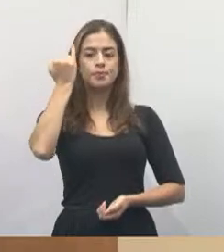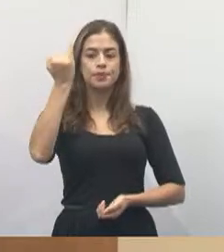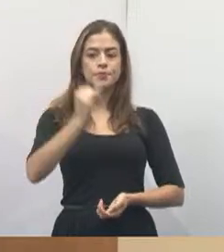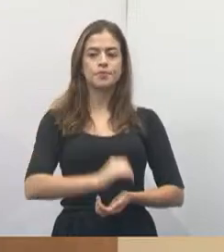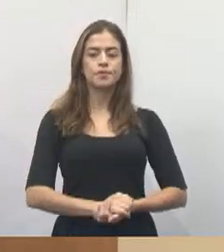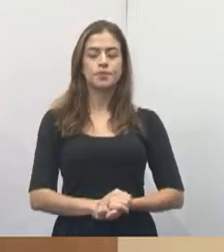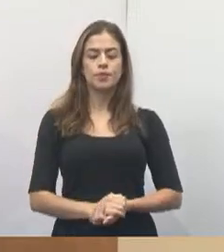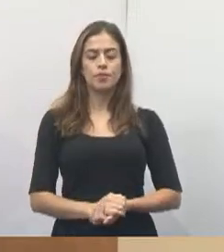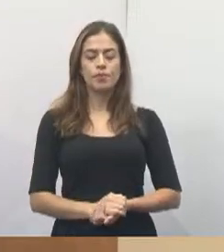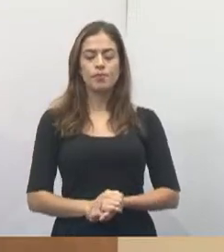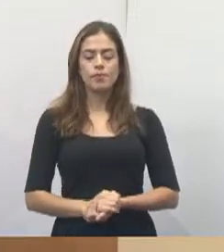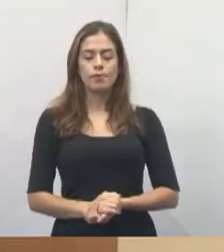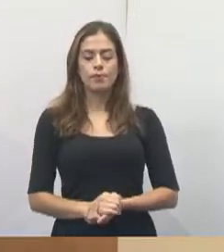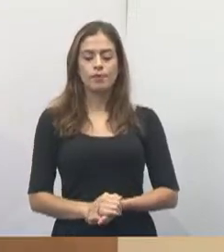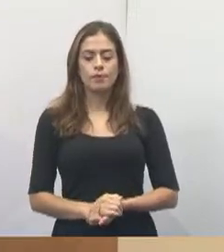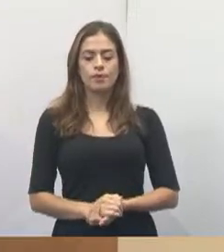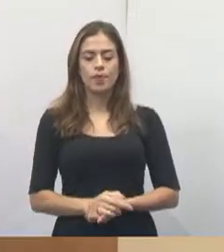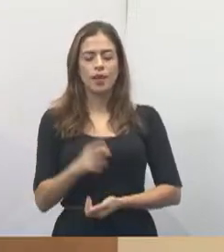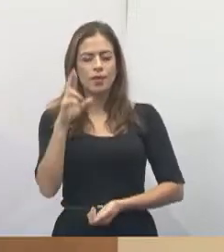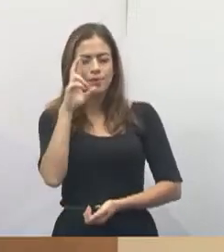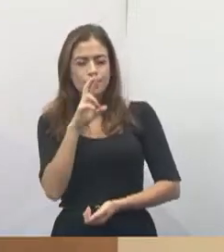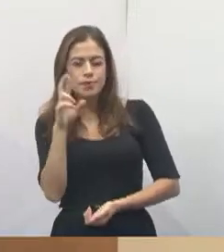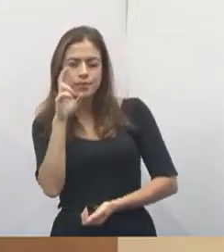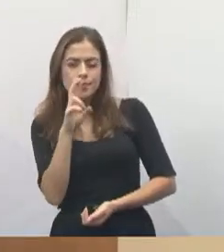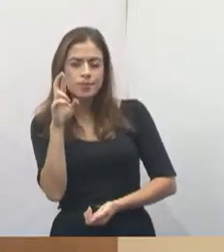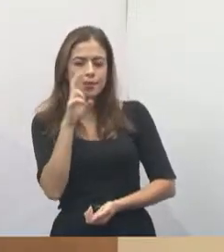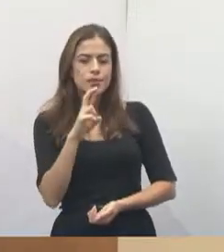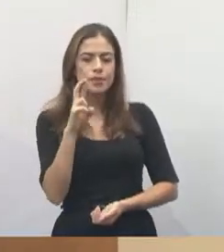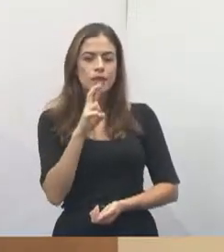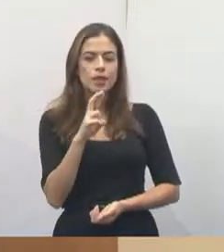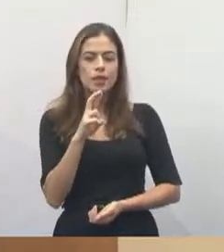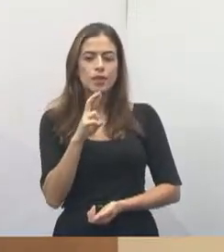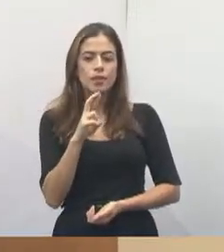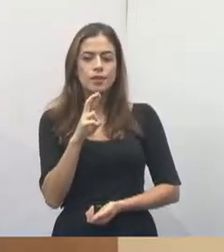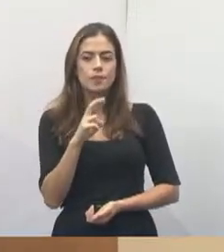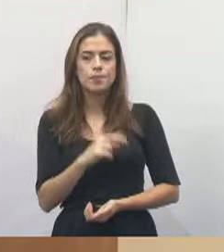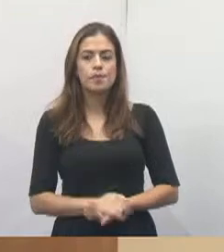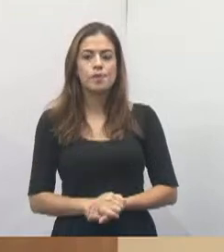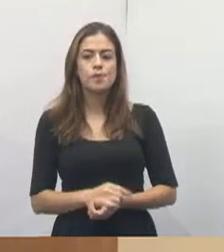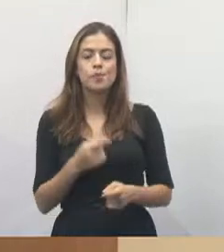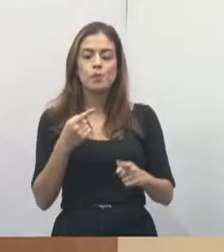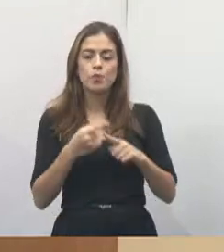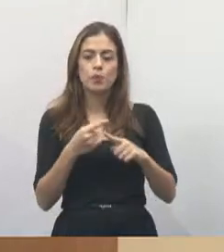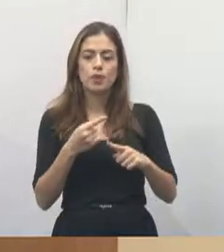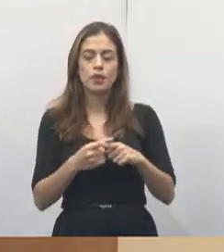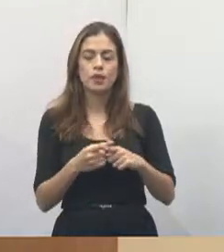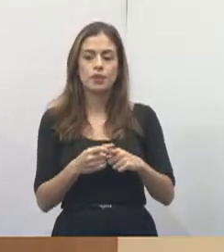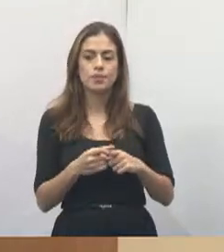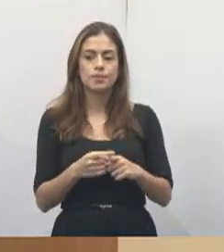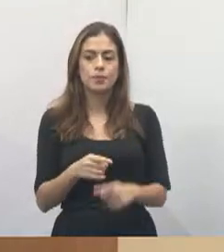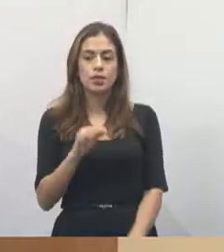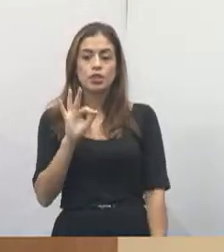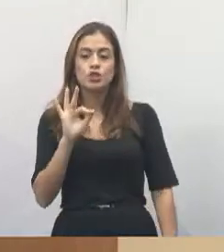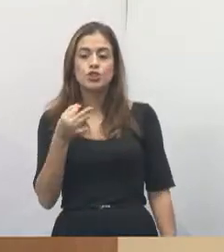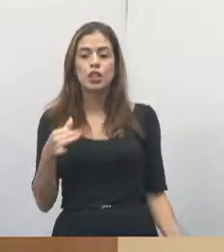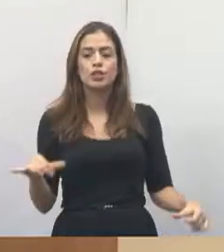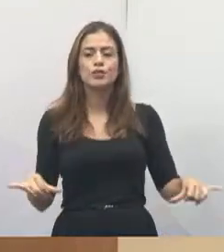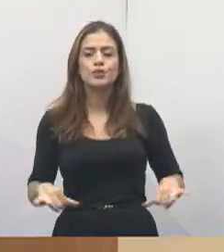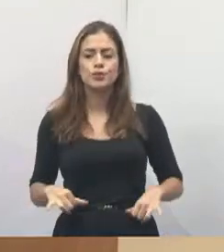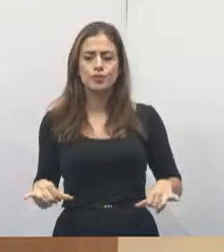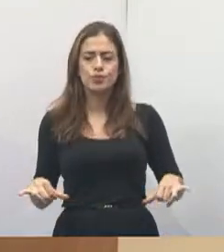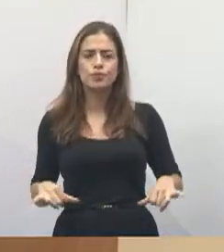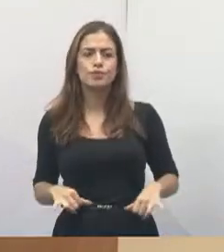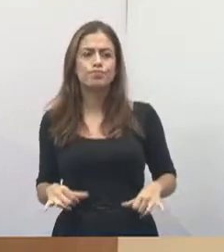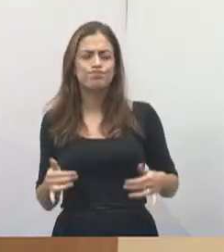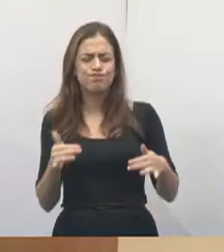é muito importante que a gente fiscalize, que a gente corra atrás. Por quê? Porque ela já está sofrendo a humilhação, ela já